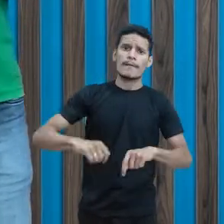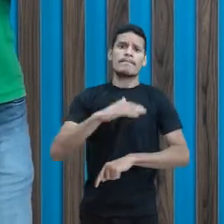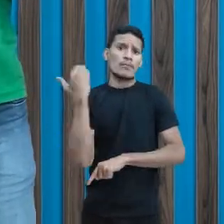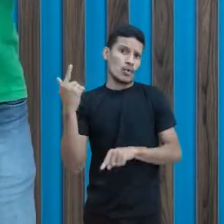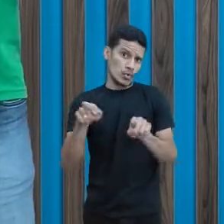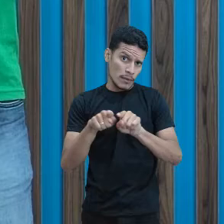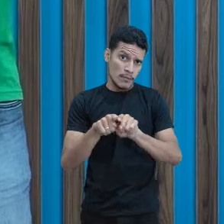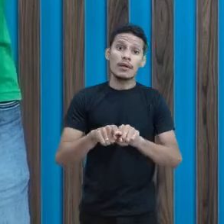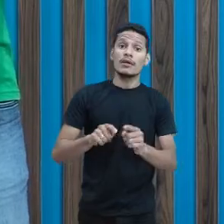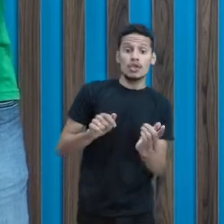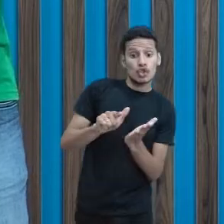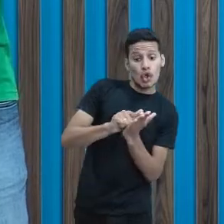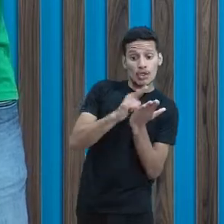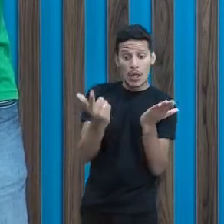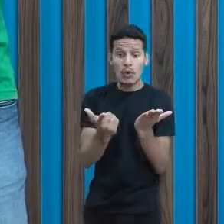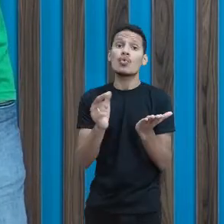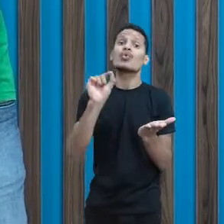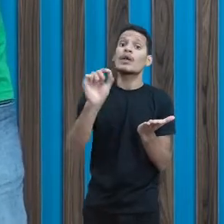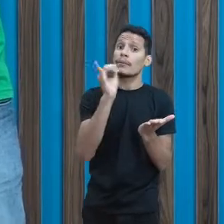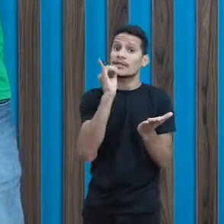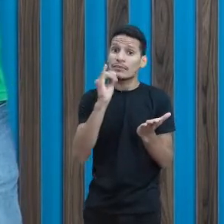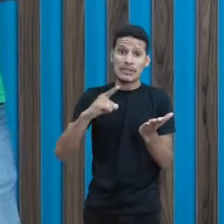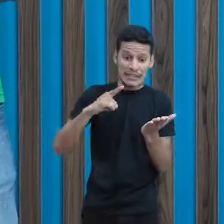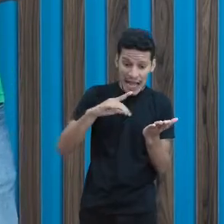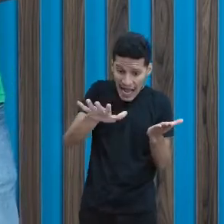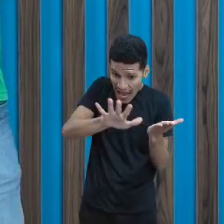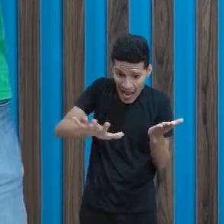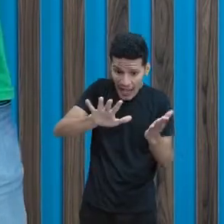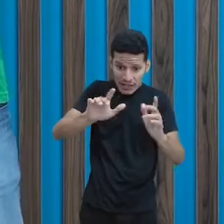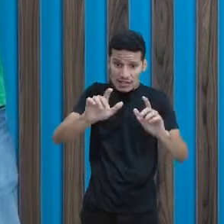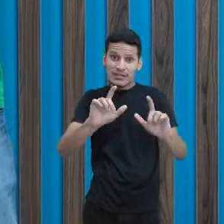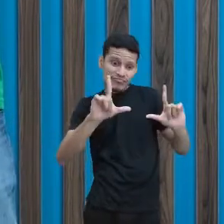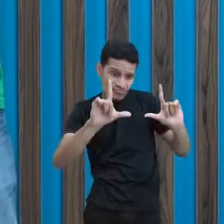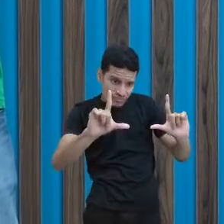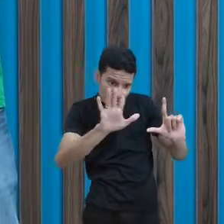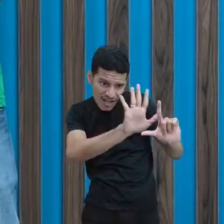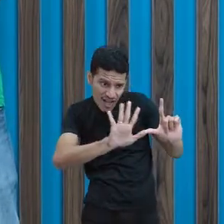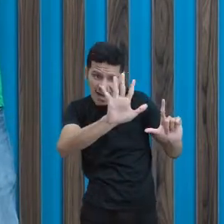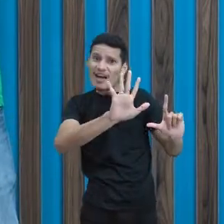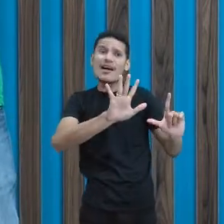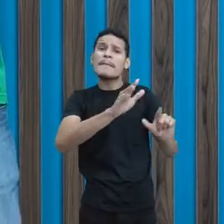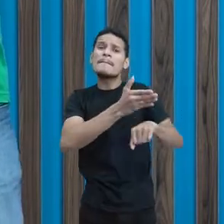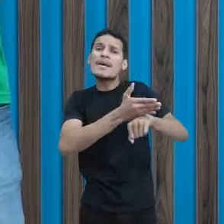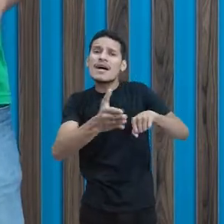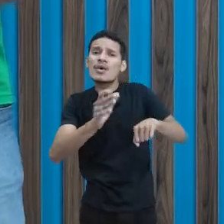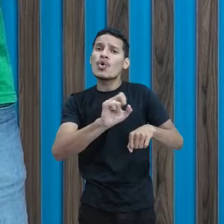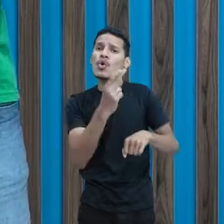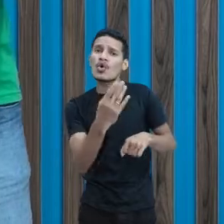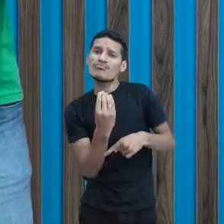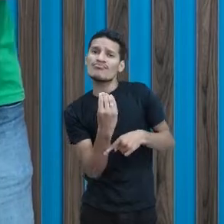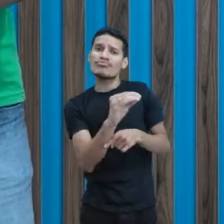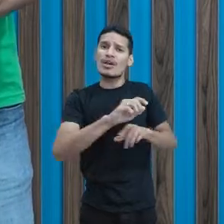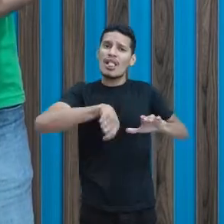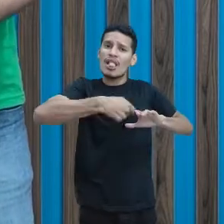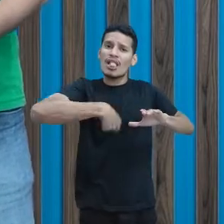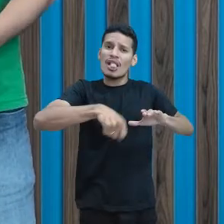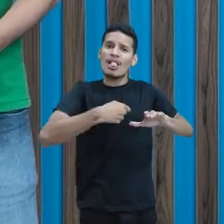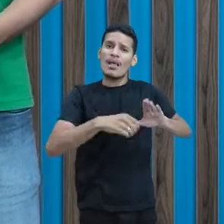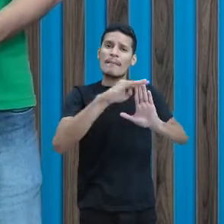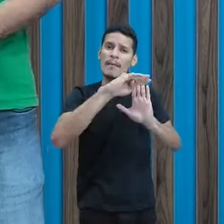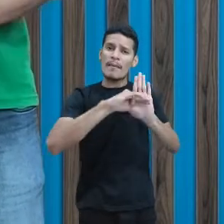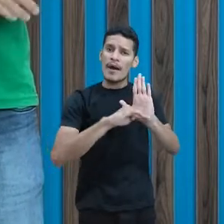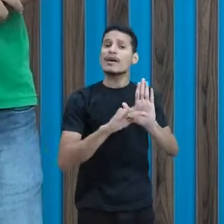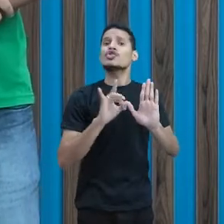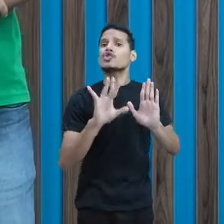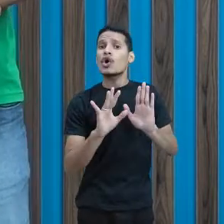jornais muitas vezes deixavam lá, publicavam um jornal com um espaço em branco, ou botavam uma receita de bolo, de comida lá, só com uma forma de protesto, para dizer assim,